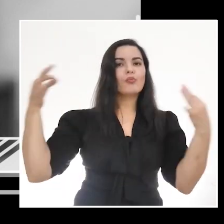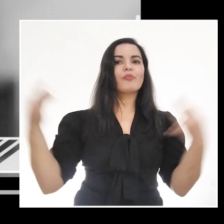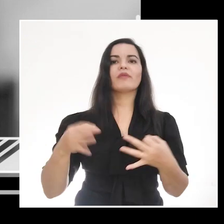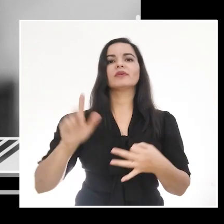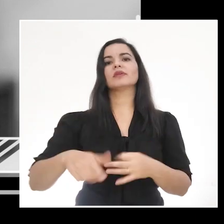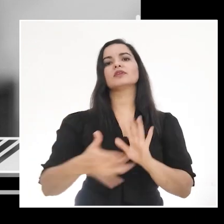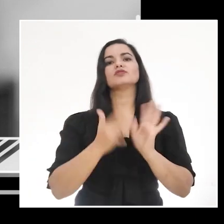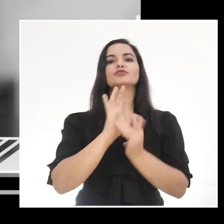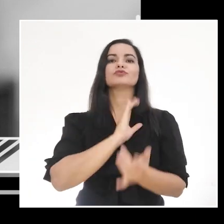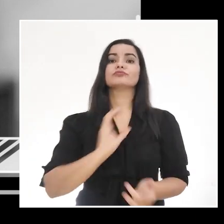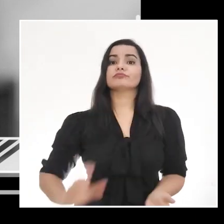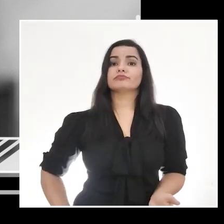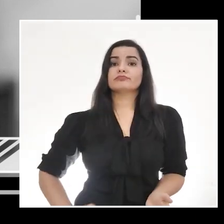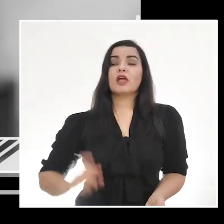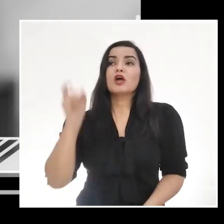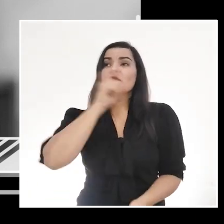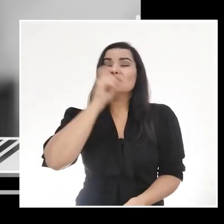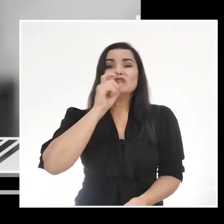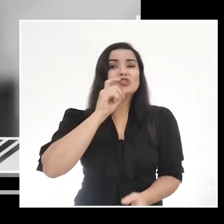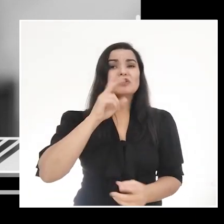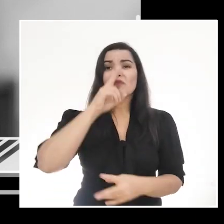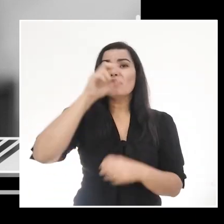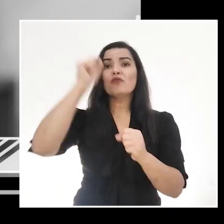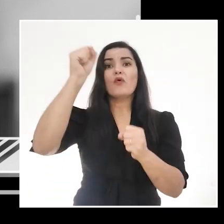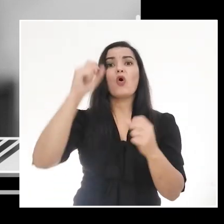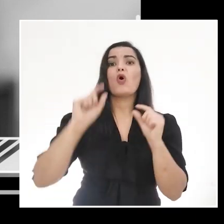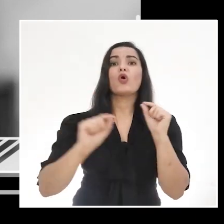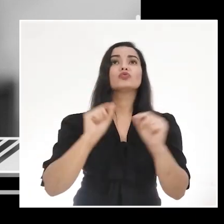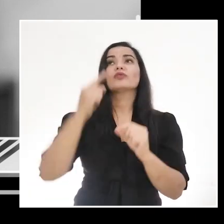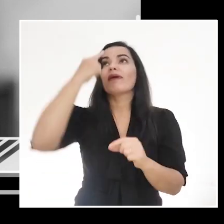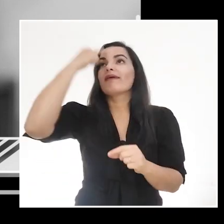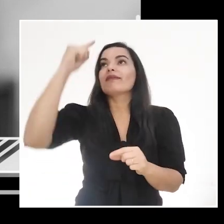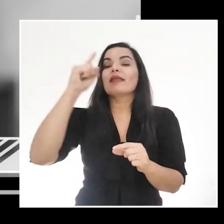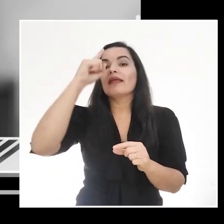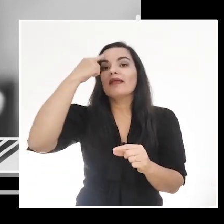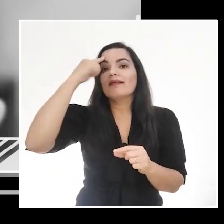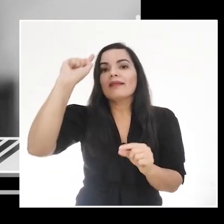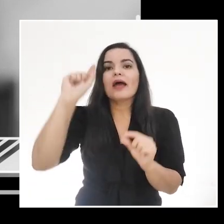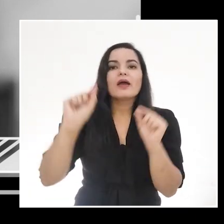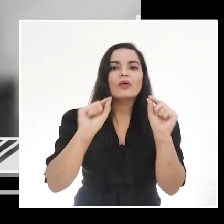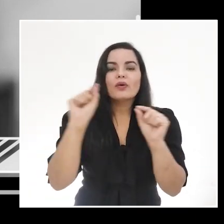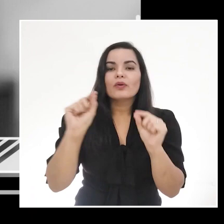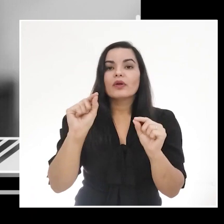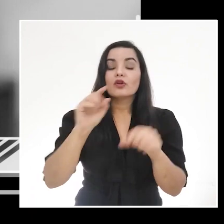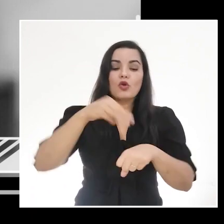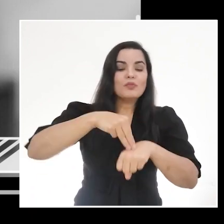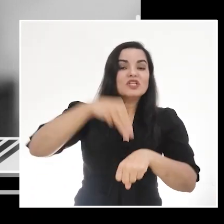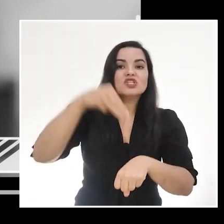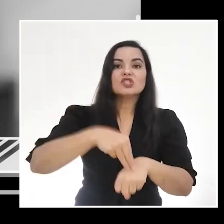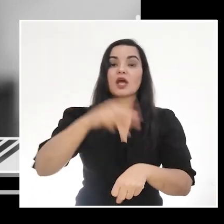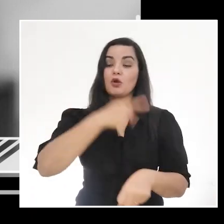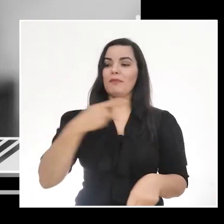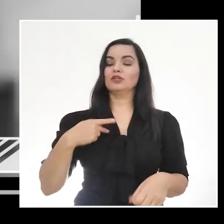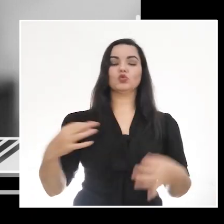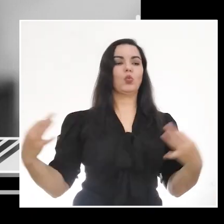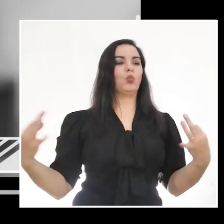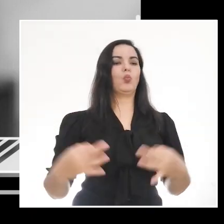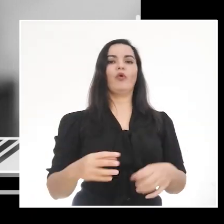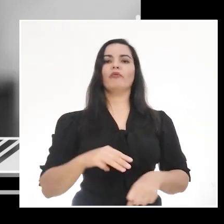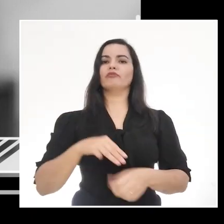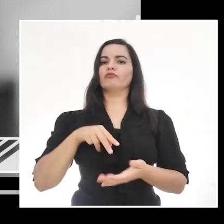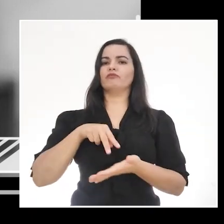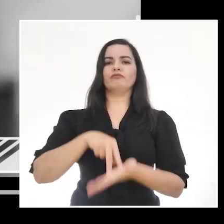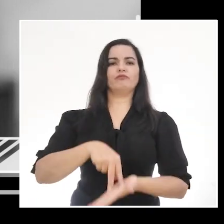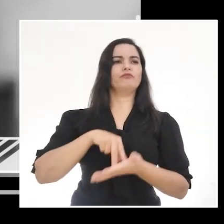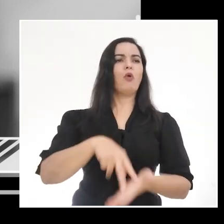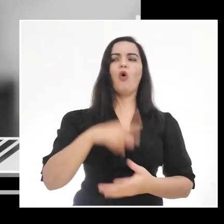como aquele que de fato foi o único homem perfeito? Na verdade, é uma grande mentira a ideia de um ministério